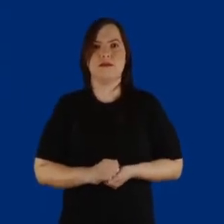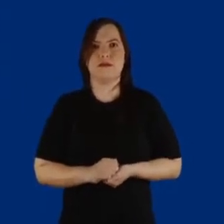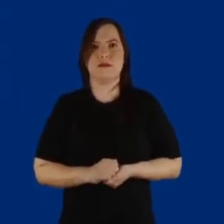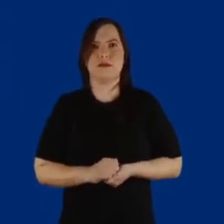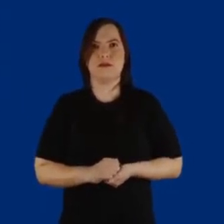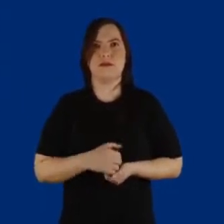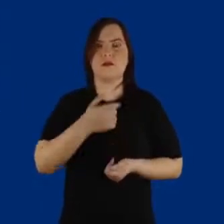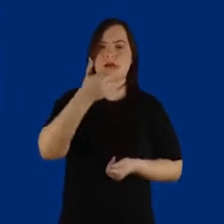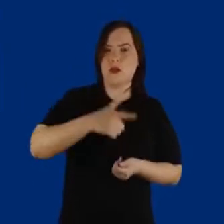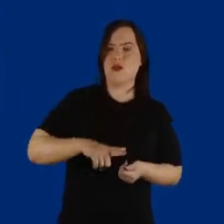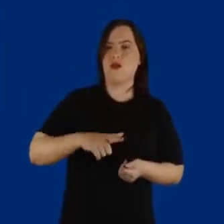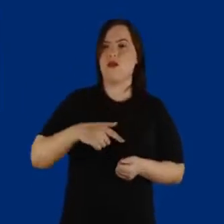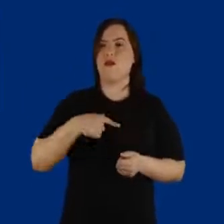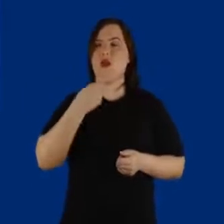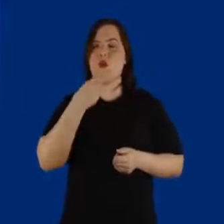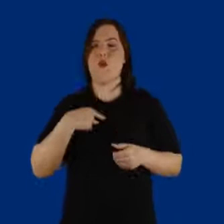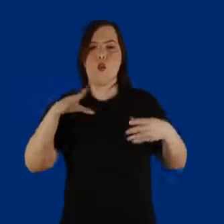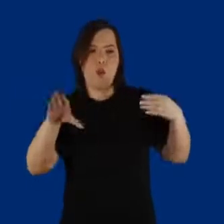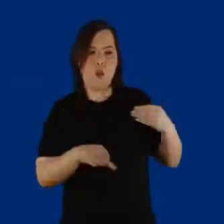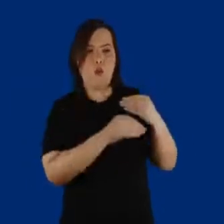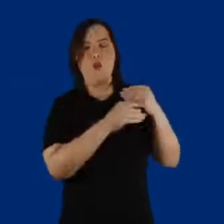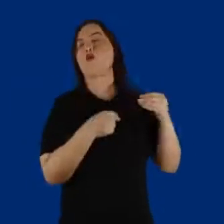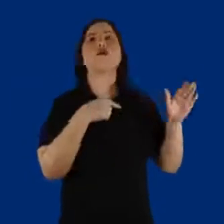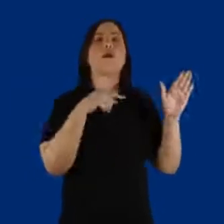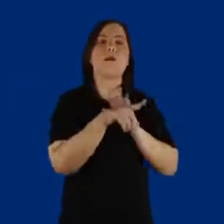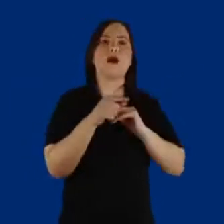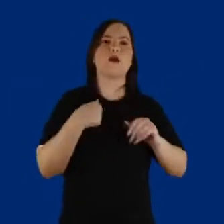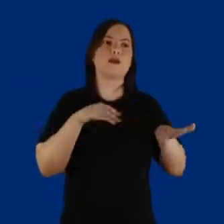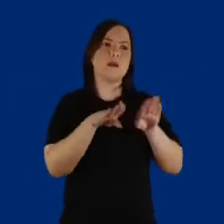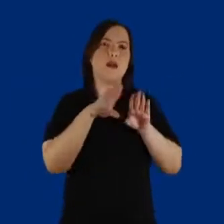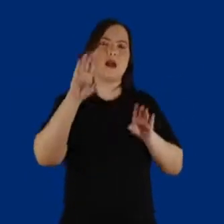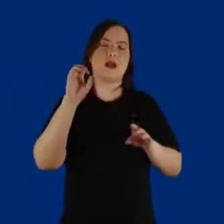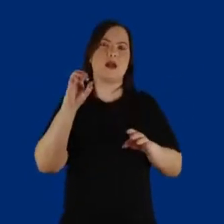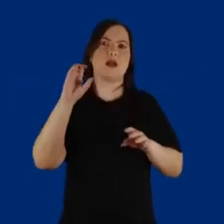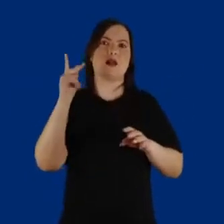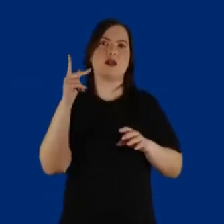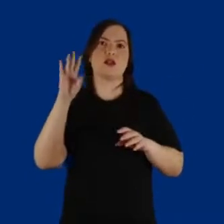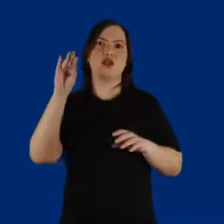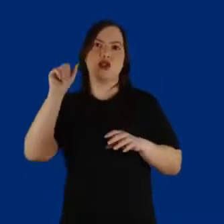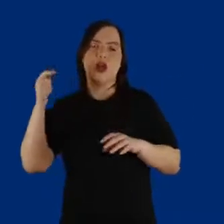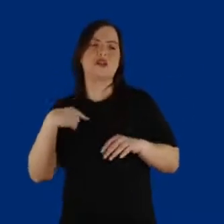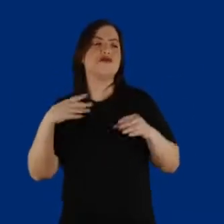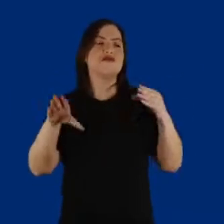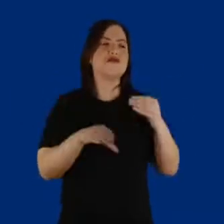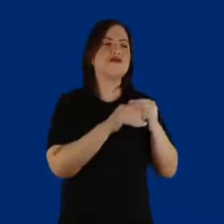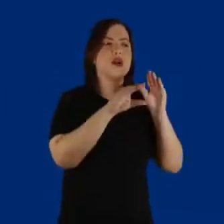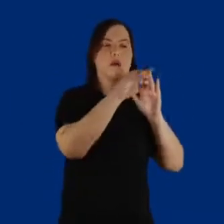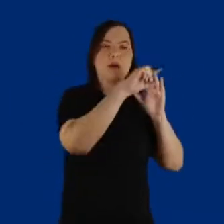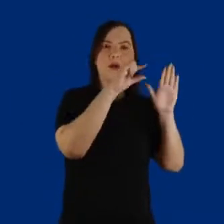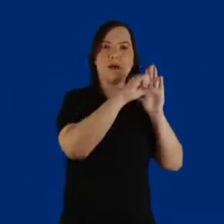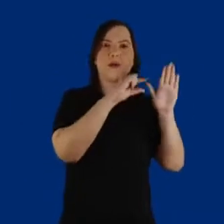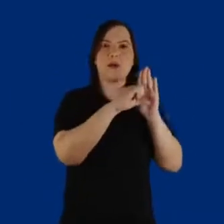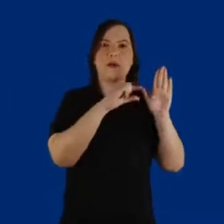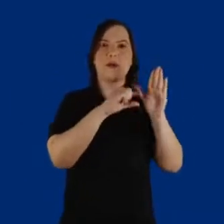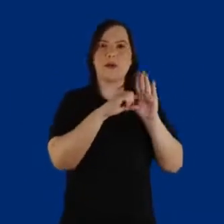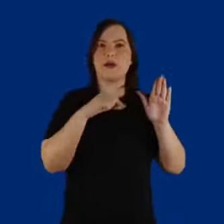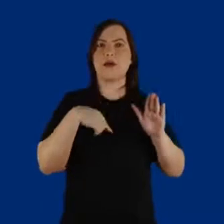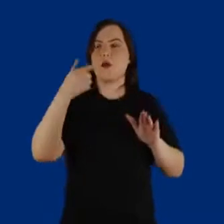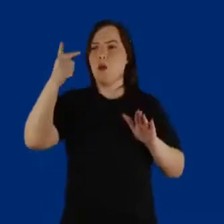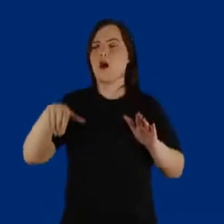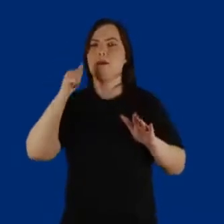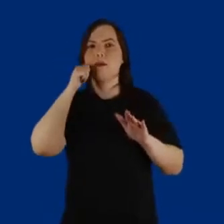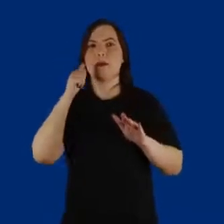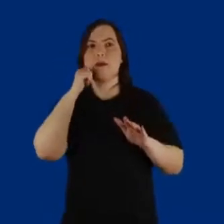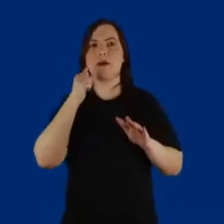Vou trazer mais um comentário e uma pergunta aqui do nosso chat. O comentário é da Cia Aldeia.